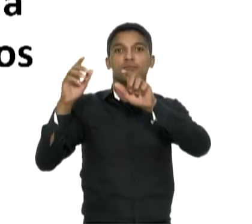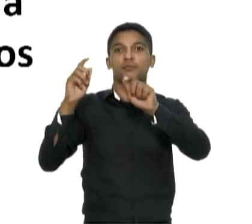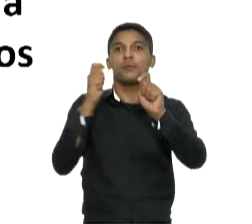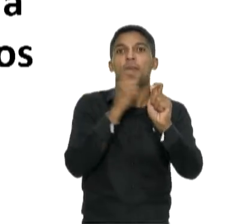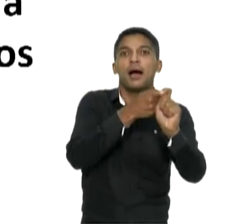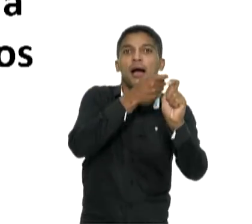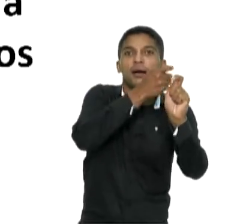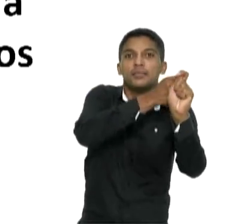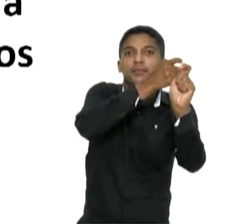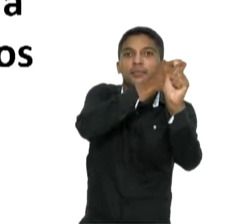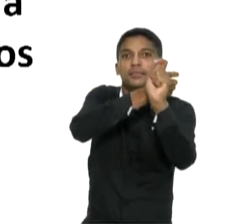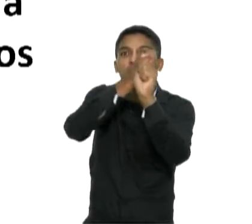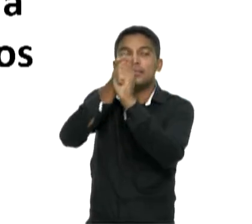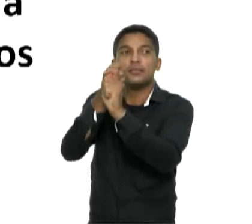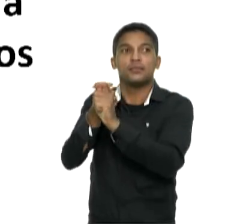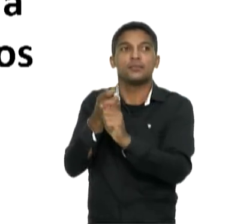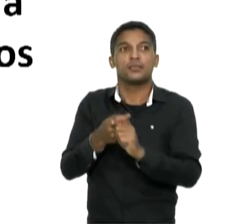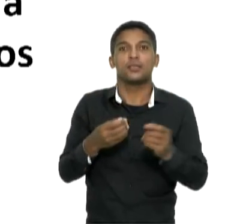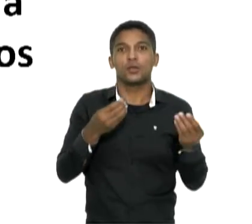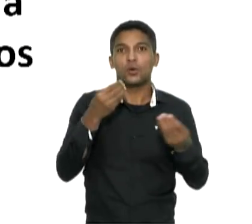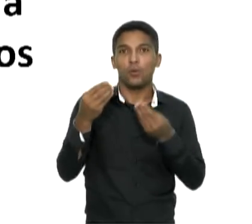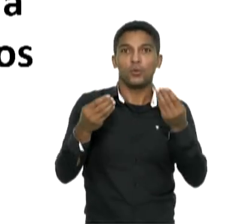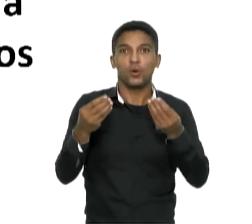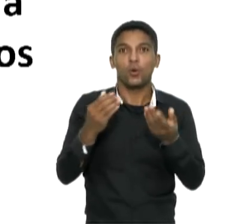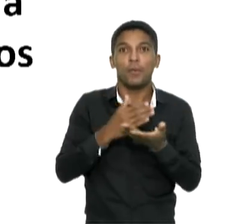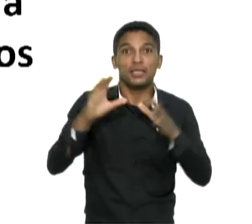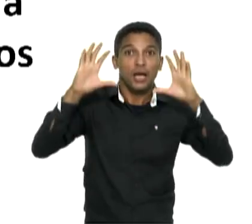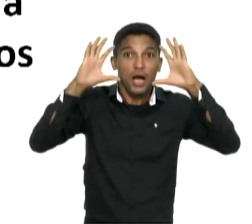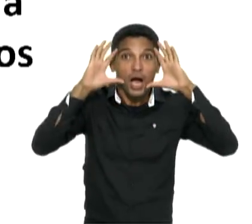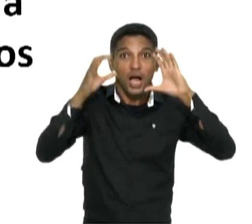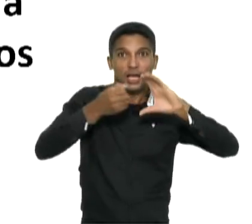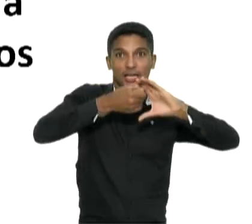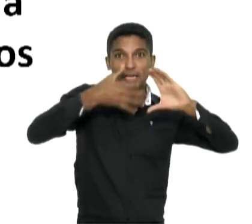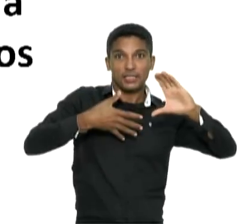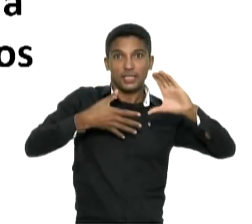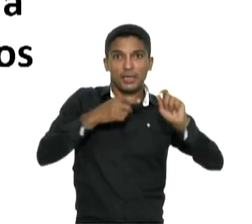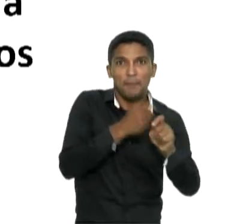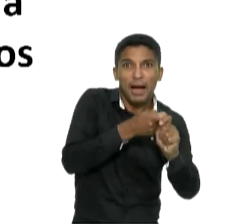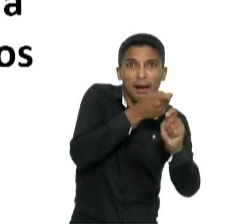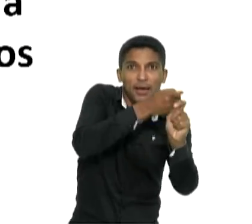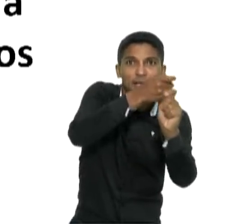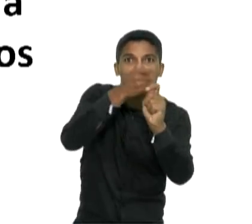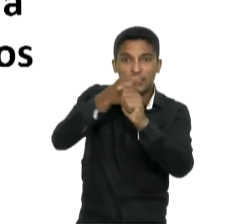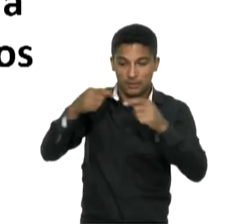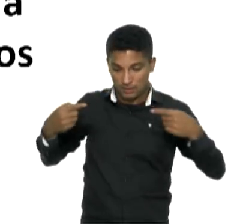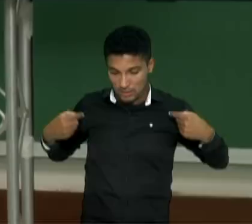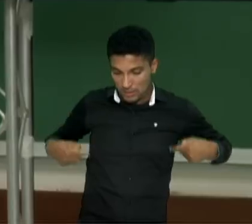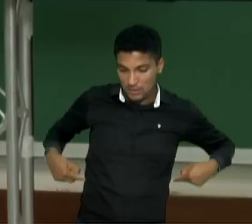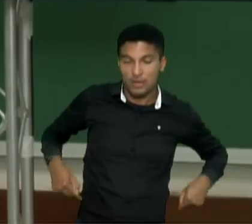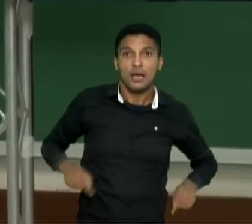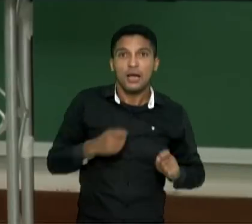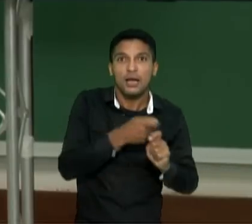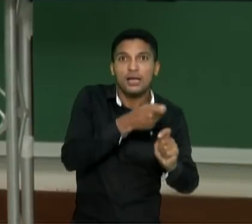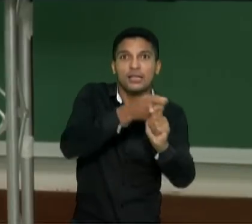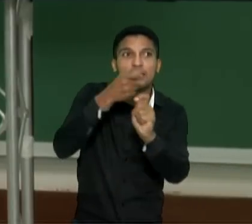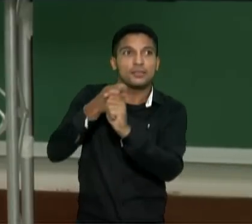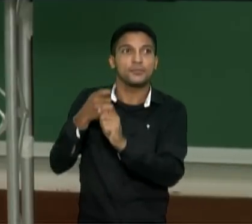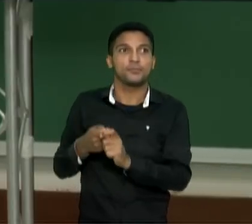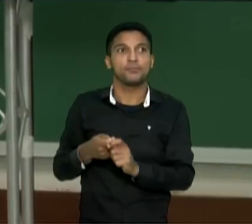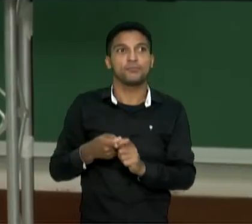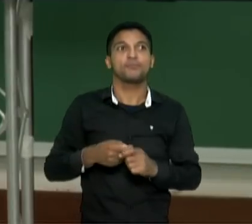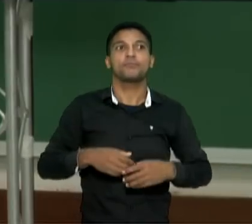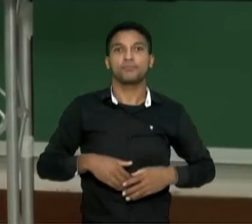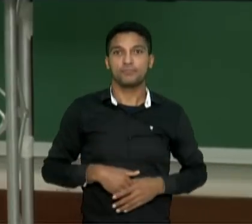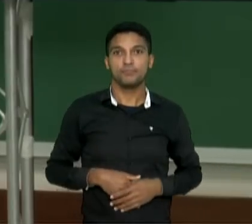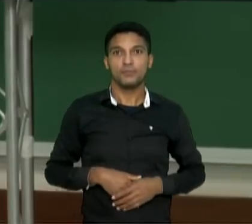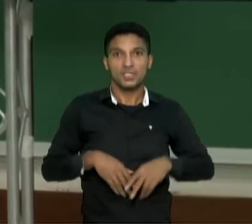como que vai se retirando a figura desse bloco de pedra. A pedra-sabão, ela foi utilizada pelo Aleijadinho, né? A gente vai ver